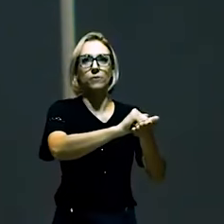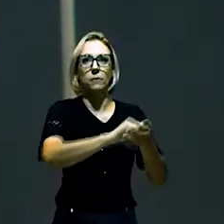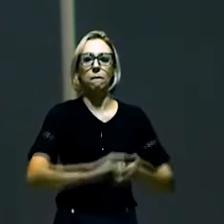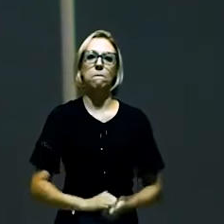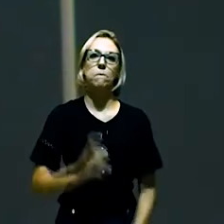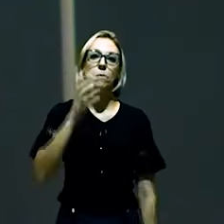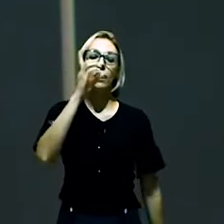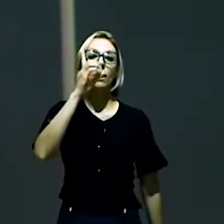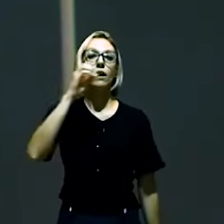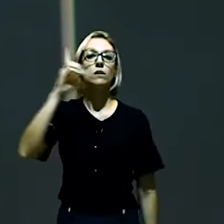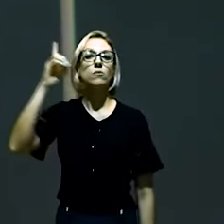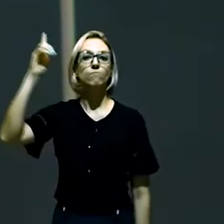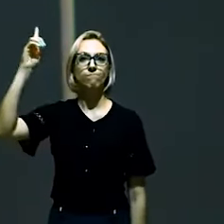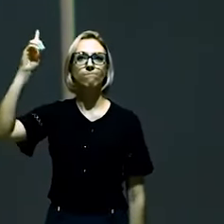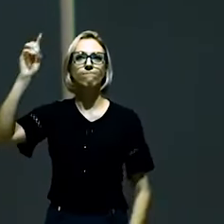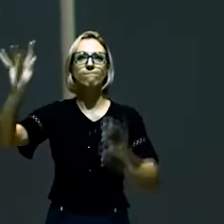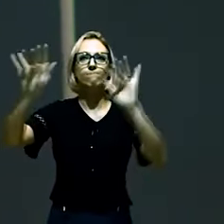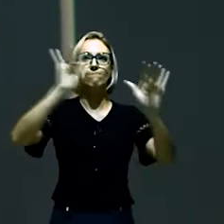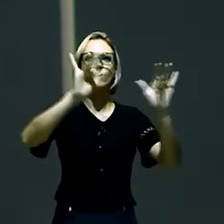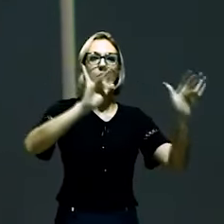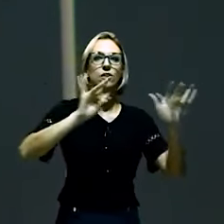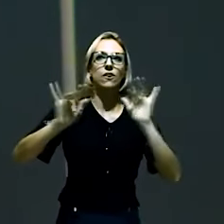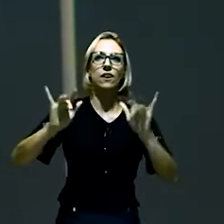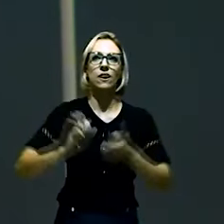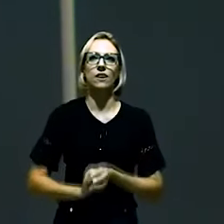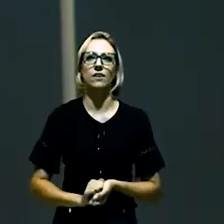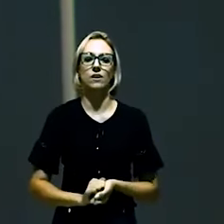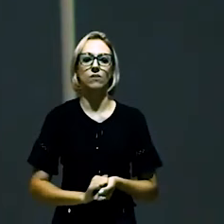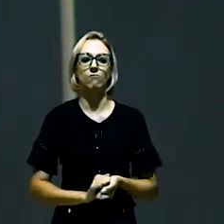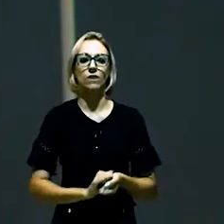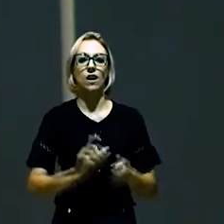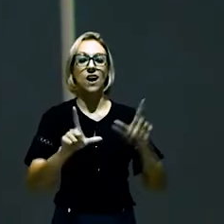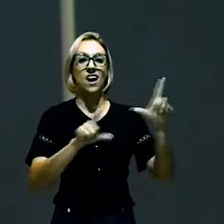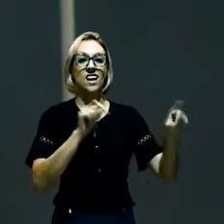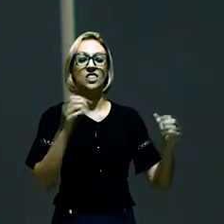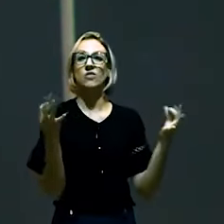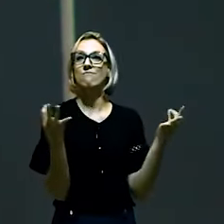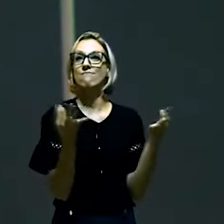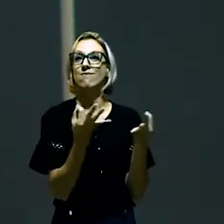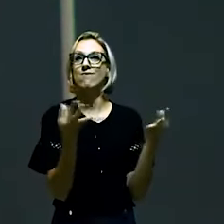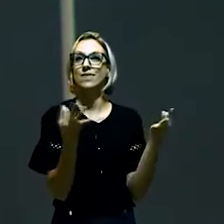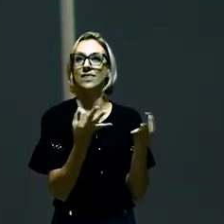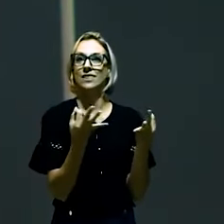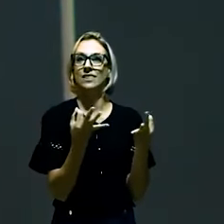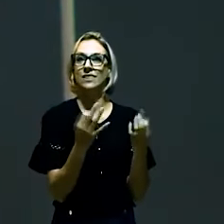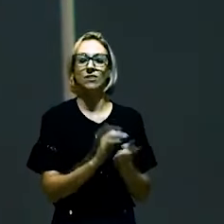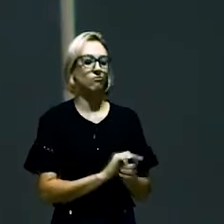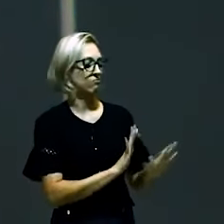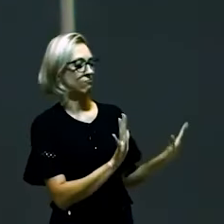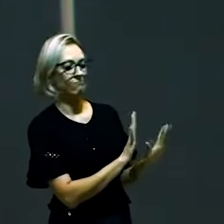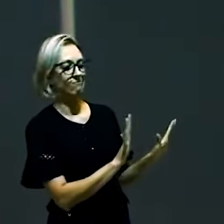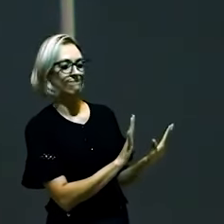Deus vai fazer você dizer não a tudo isso. Pastor, mas e depois? Deus vai cuidar de